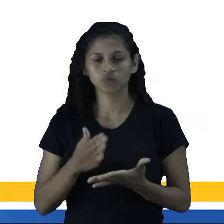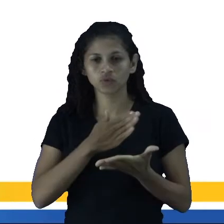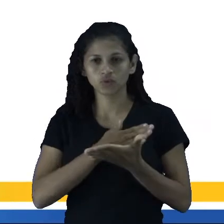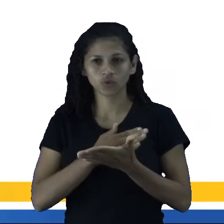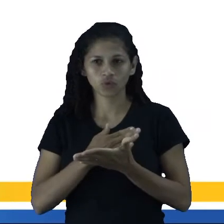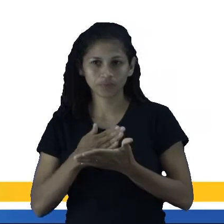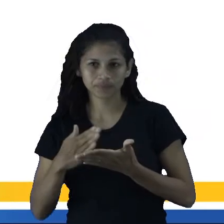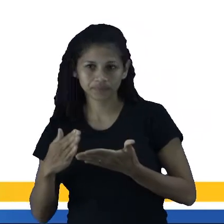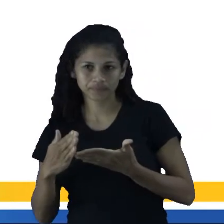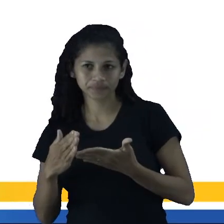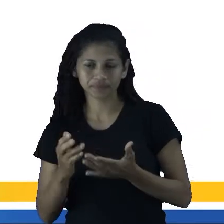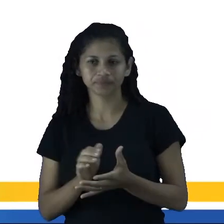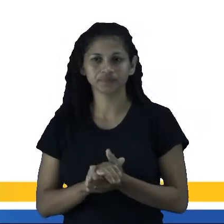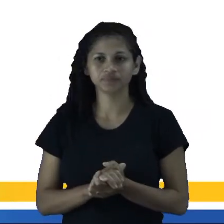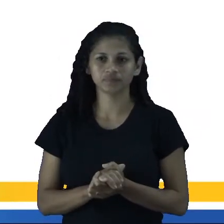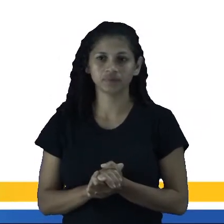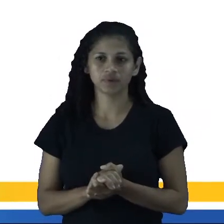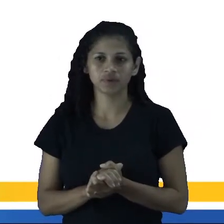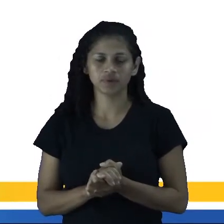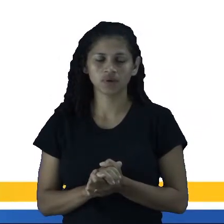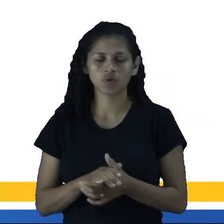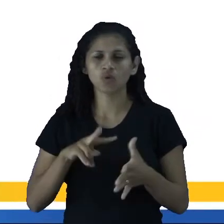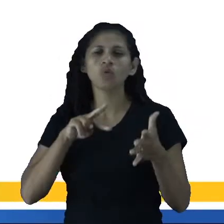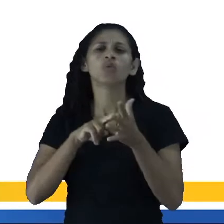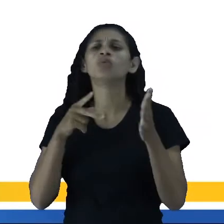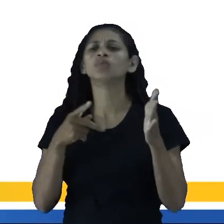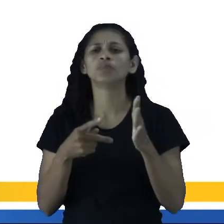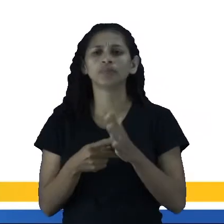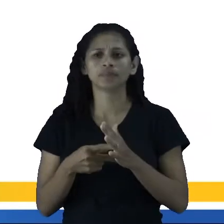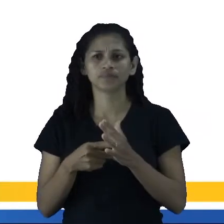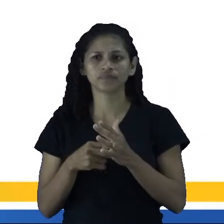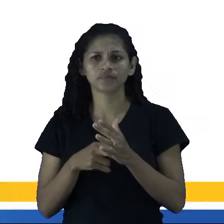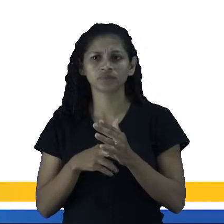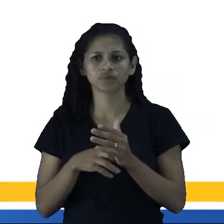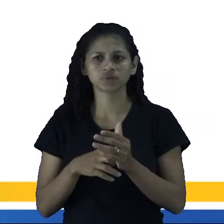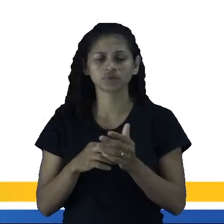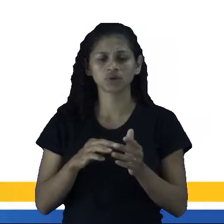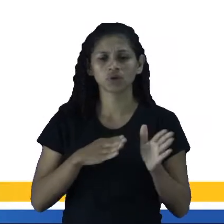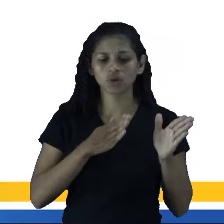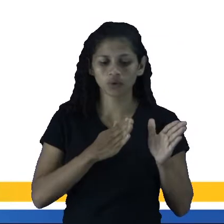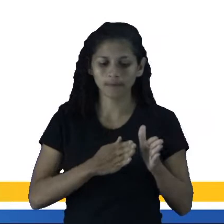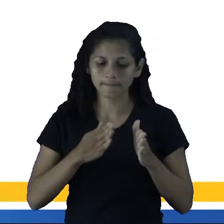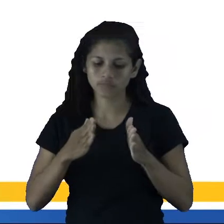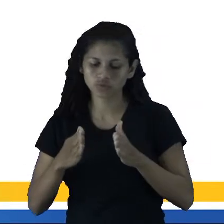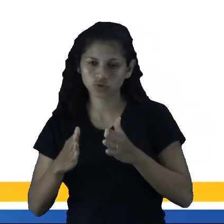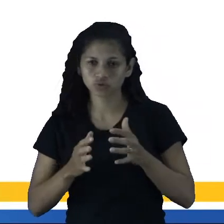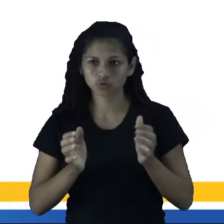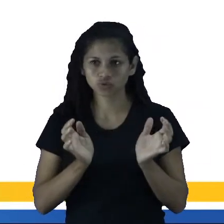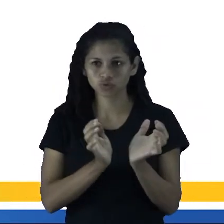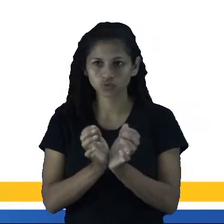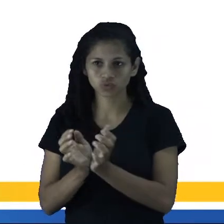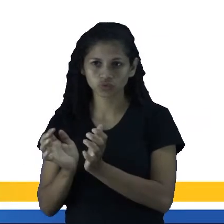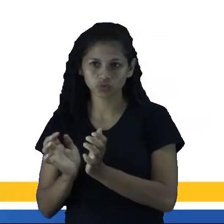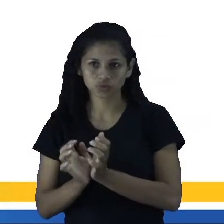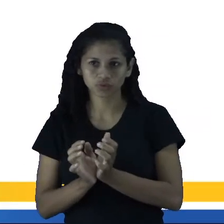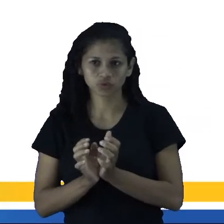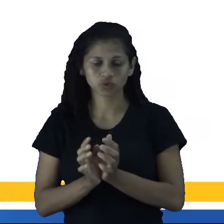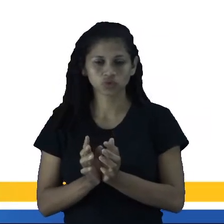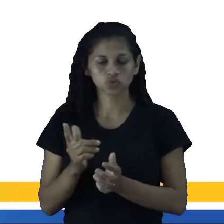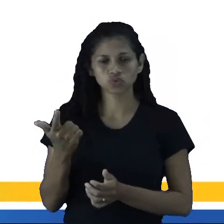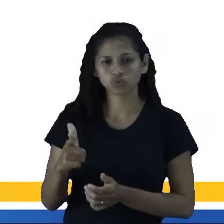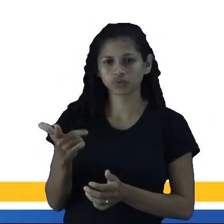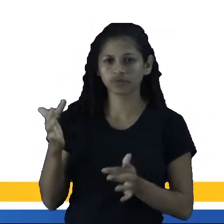com permutação simples. Qual é a definição? Uma permutação é a ordenação dos elementos de um conjunto